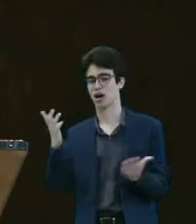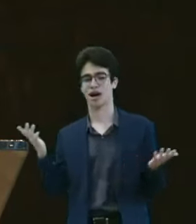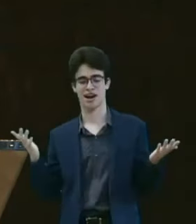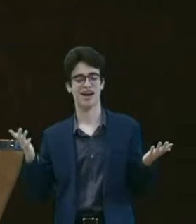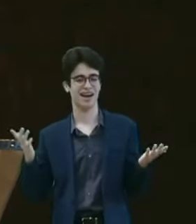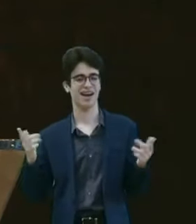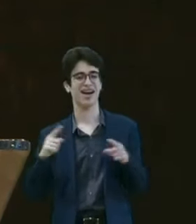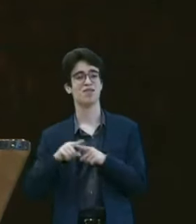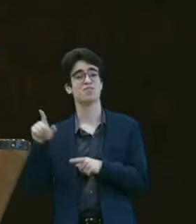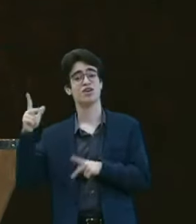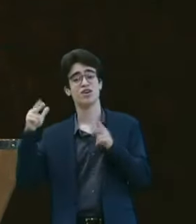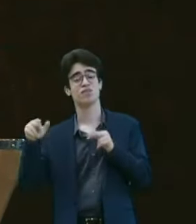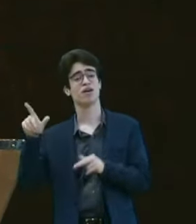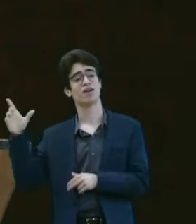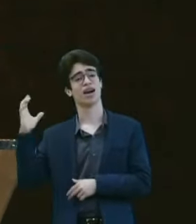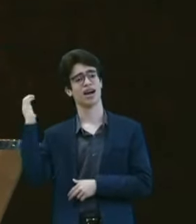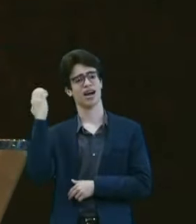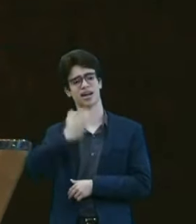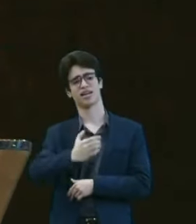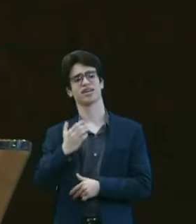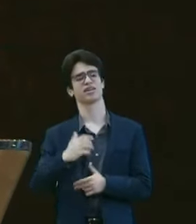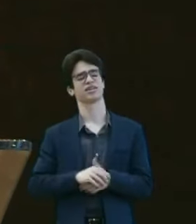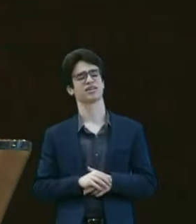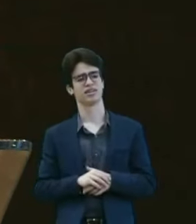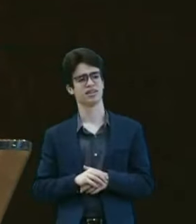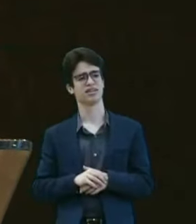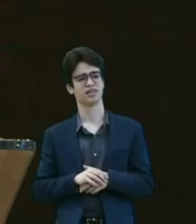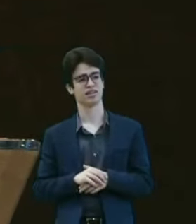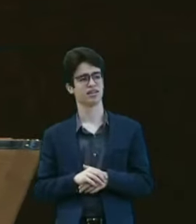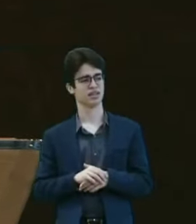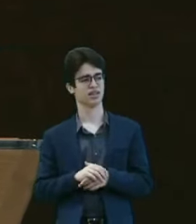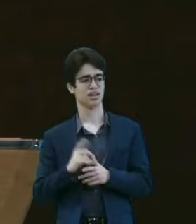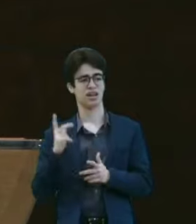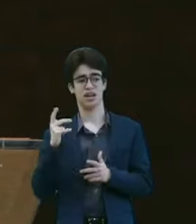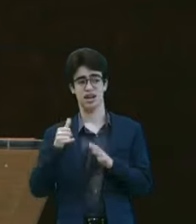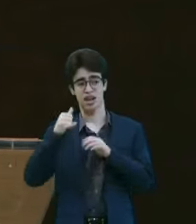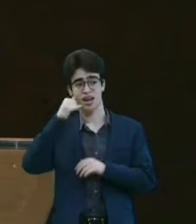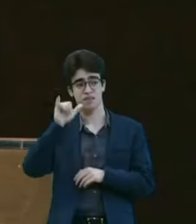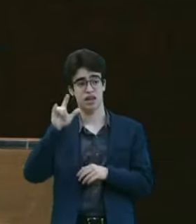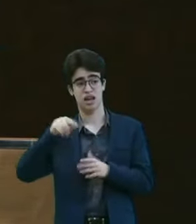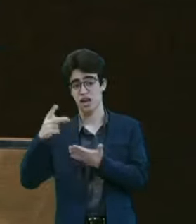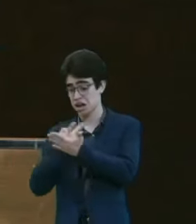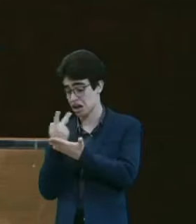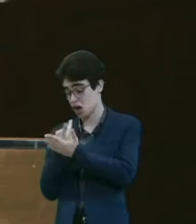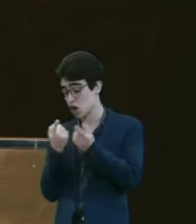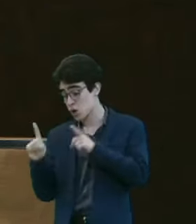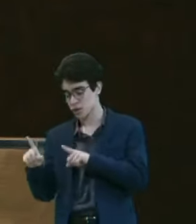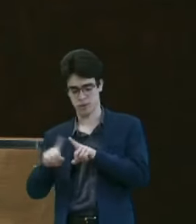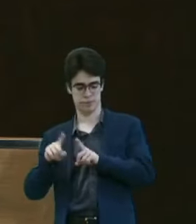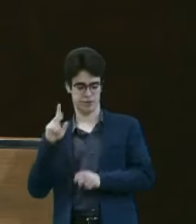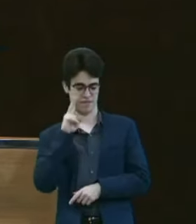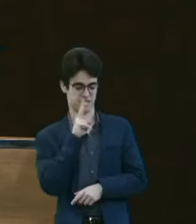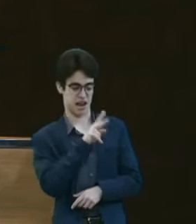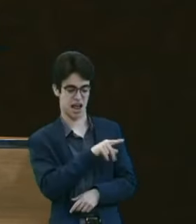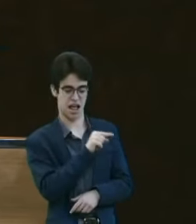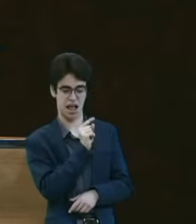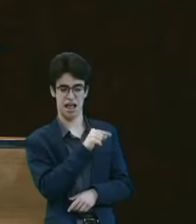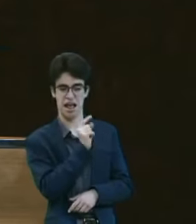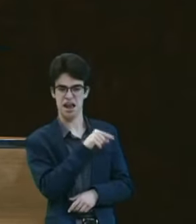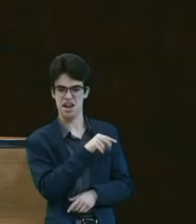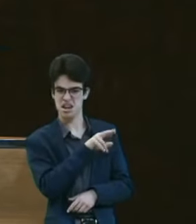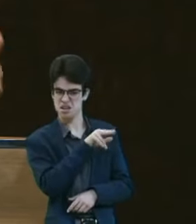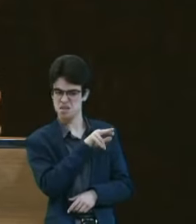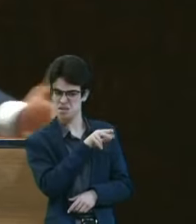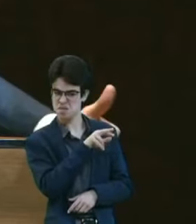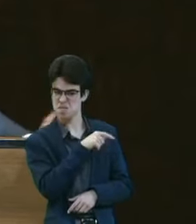isso que Caim fez. Em vez de confrontar o seu erro, foi mais fácil olhar para o lado e dizer: o meu